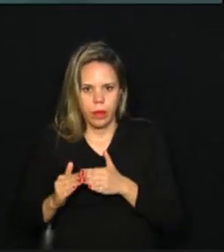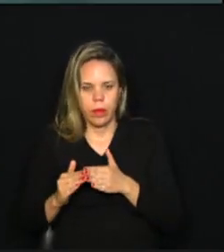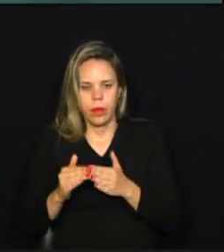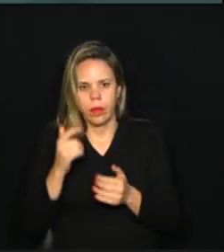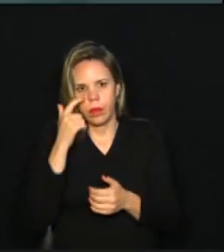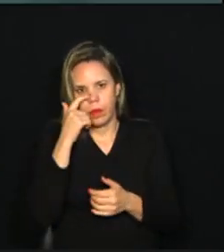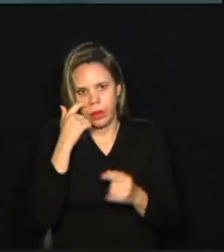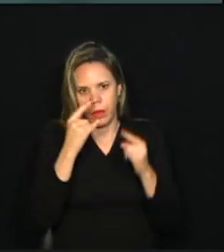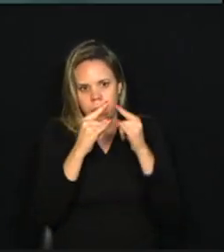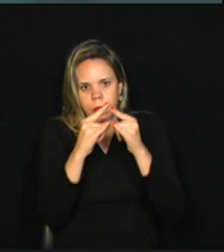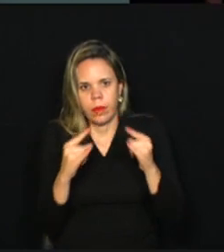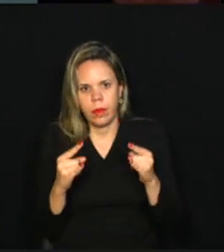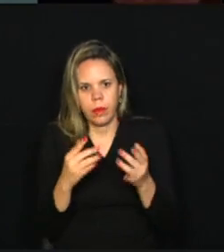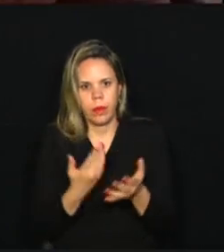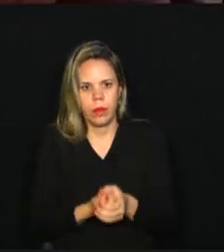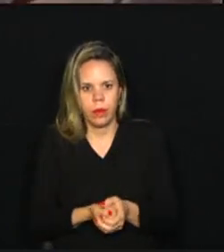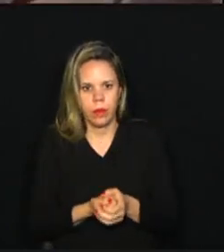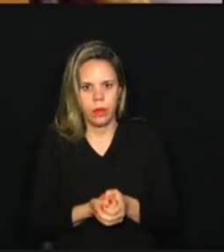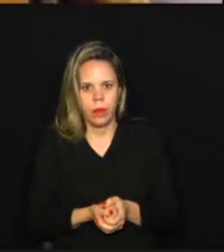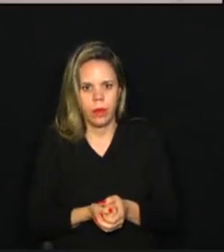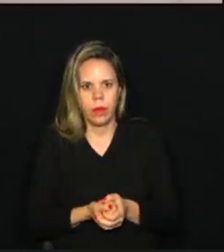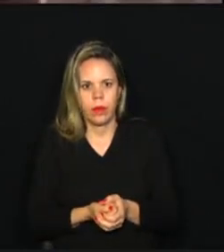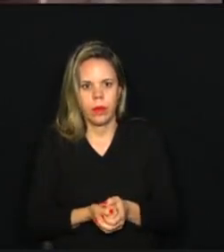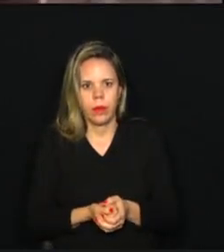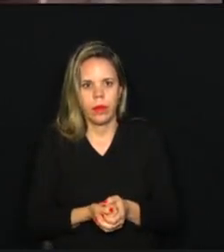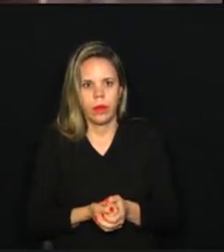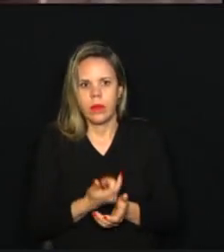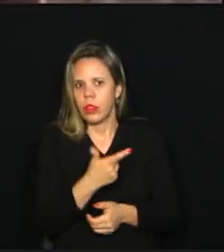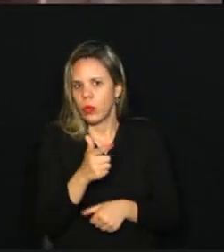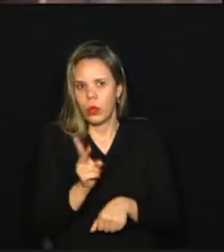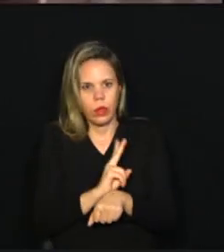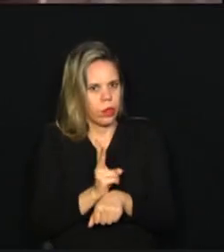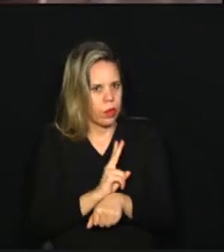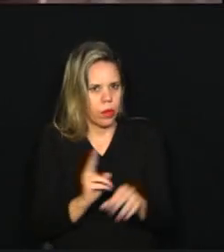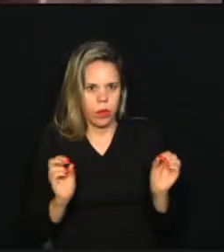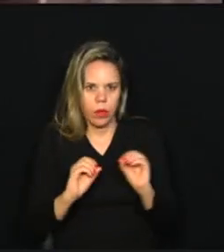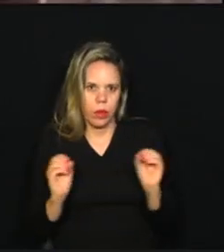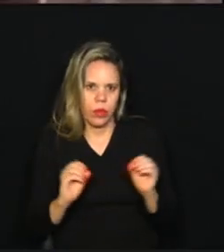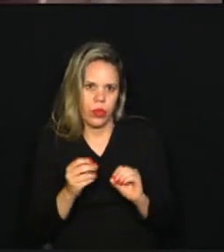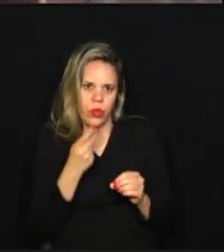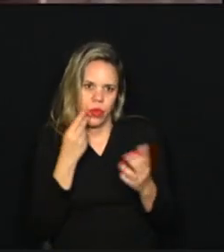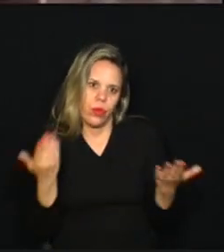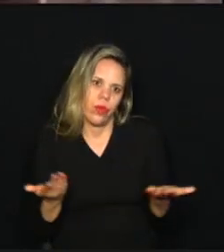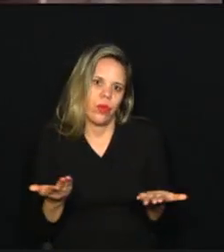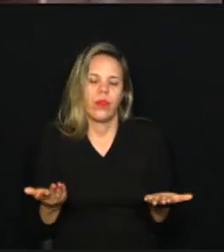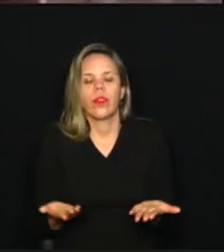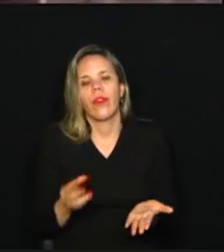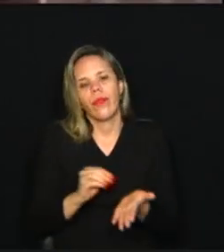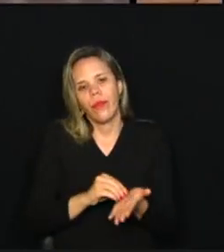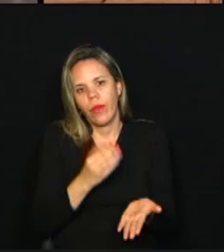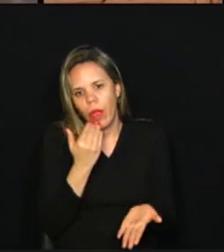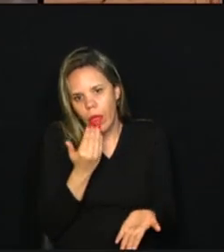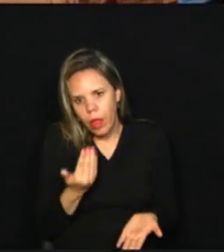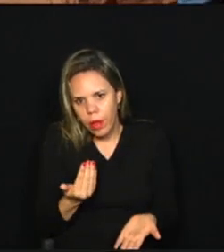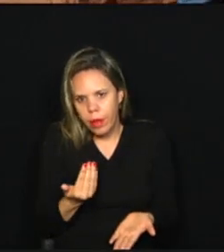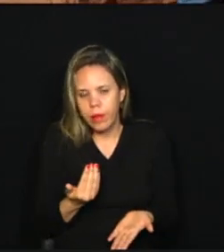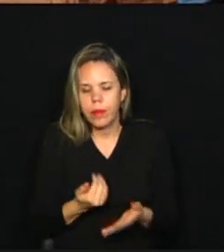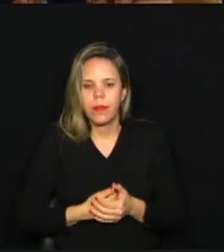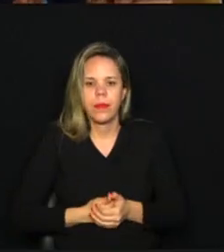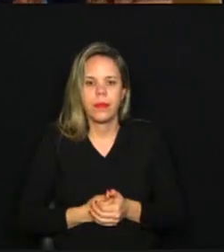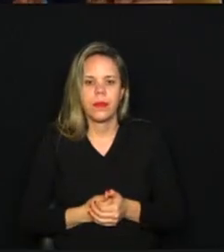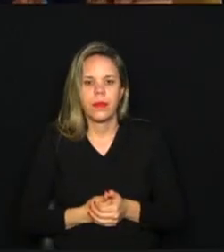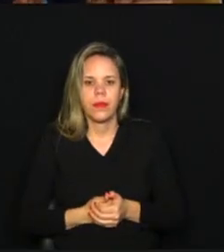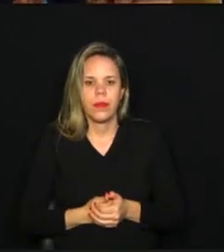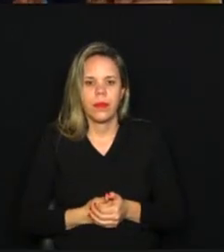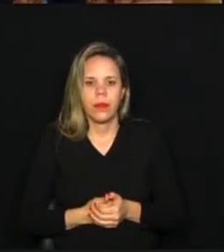nome, né, específico, que tem inseguranças de vários tipos, que a gente fala bastante hoje da insegurança alimentar, que a pandemia tem